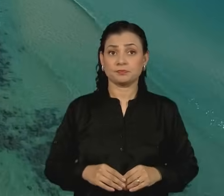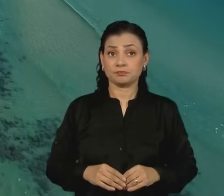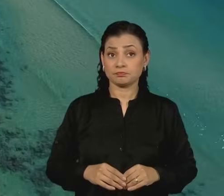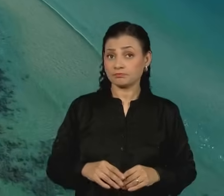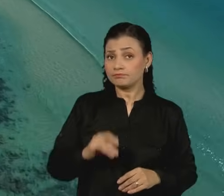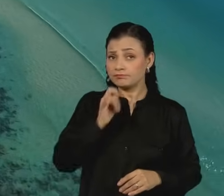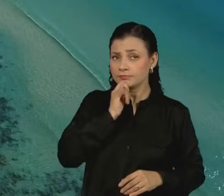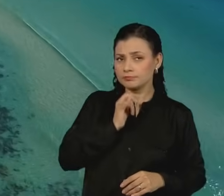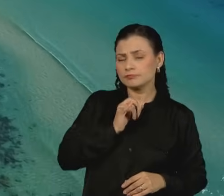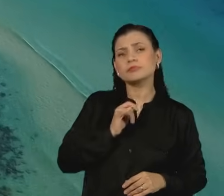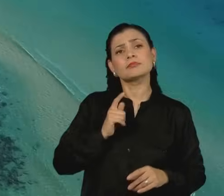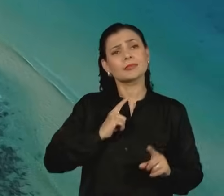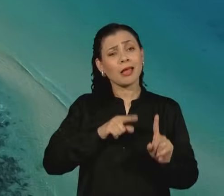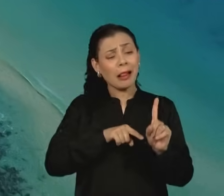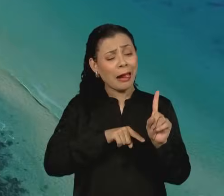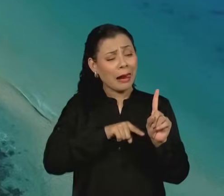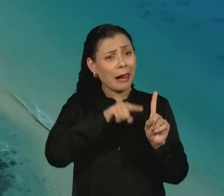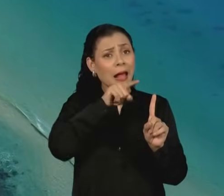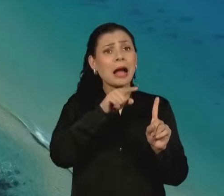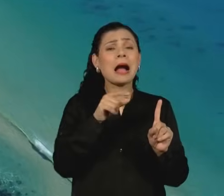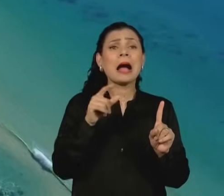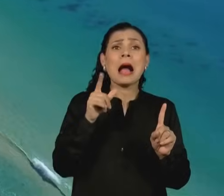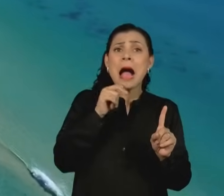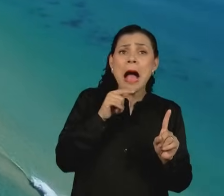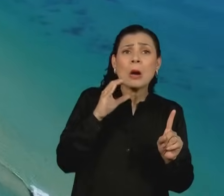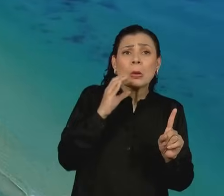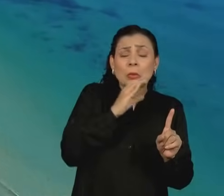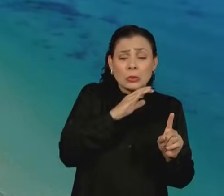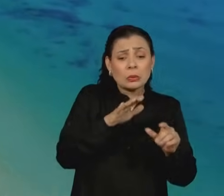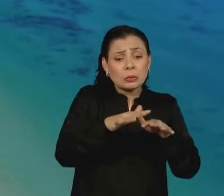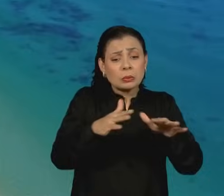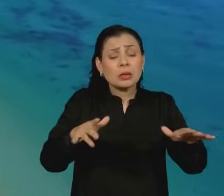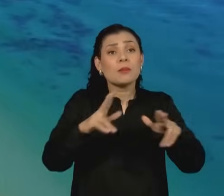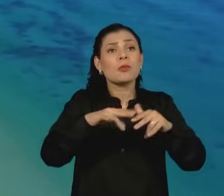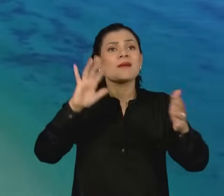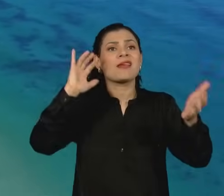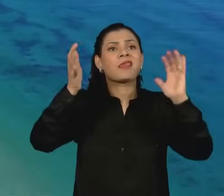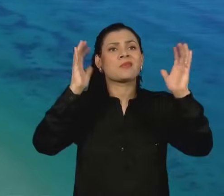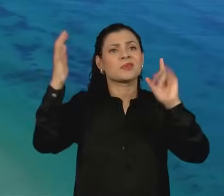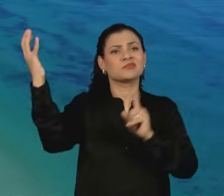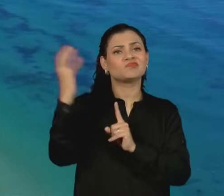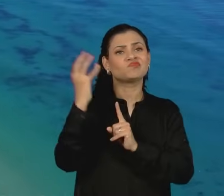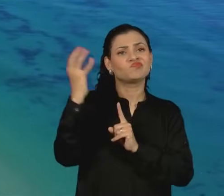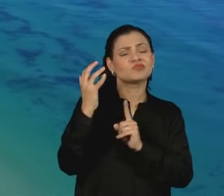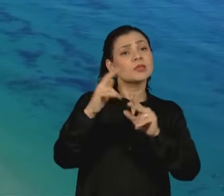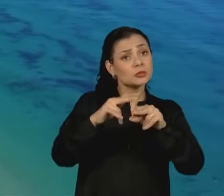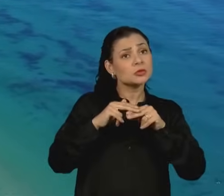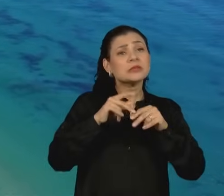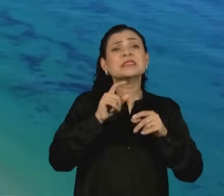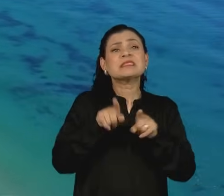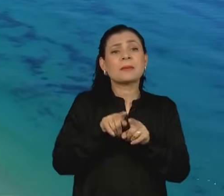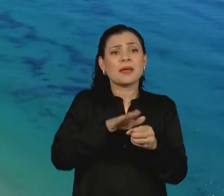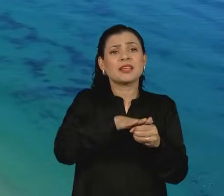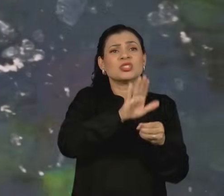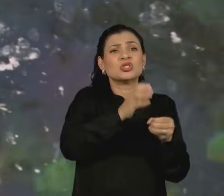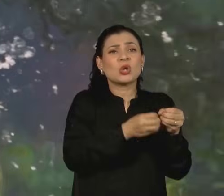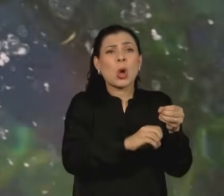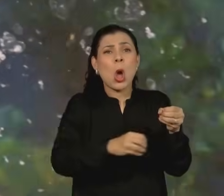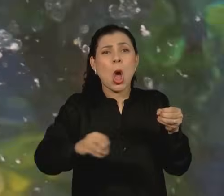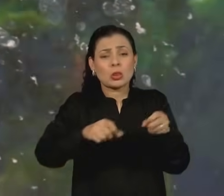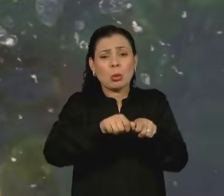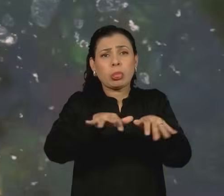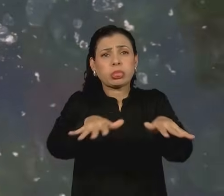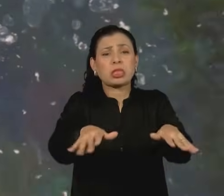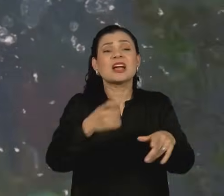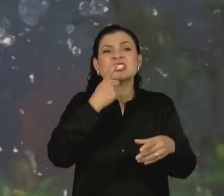O aumento das temperaturas das águas oceânicas devido à crise climática, despejo de esgoto nos mares, poluição